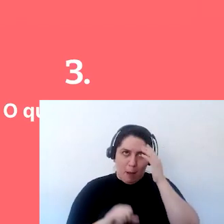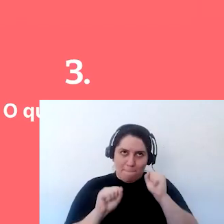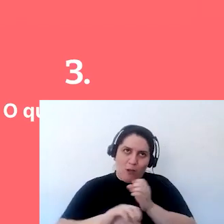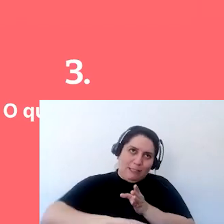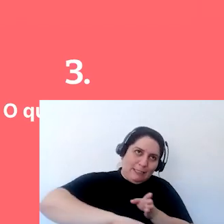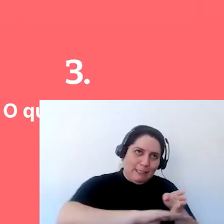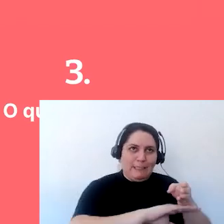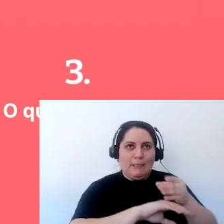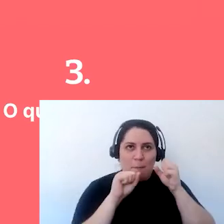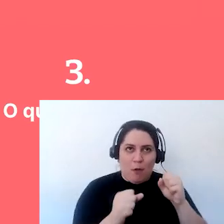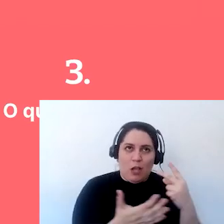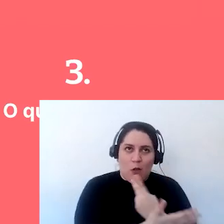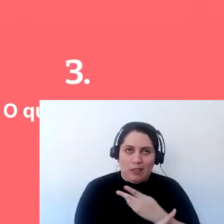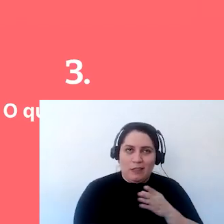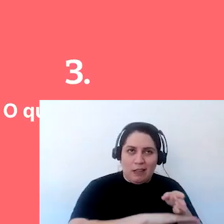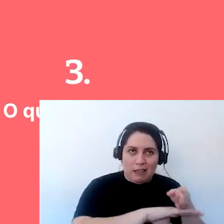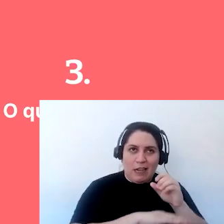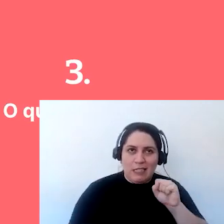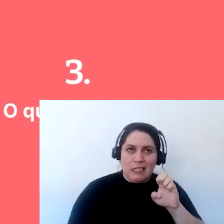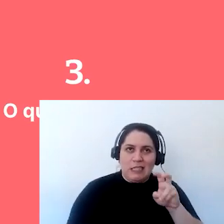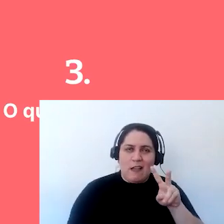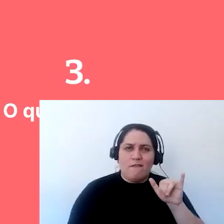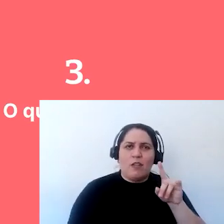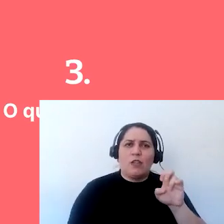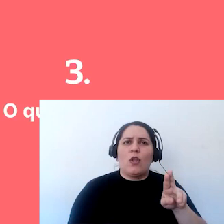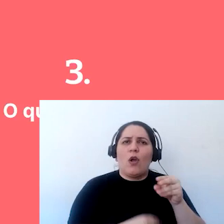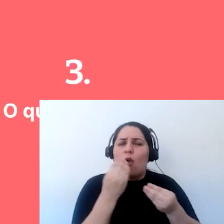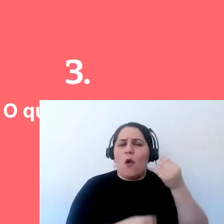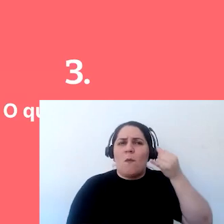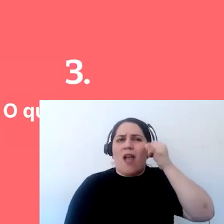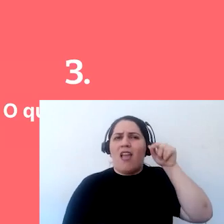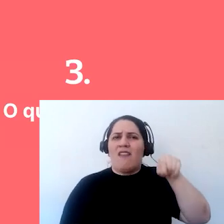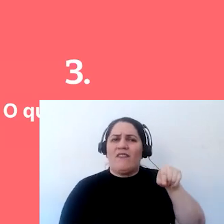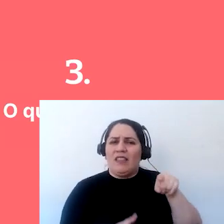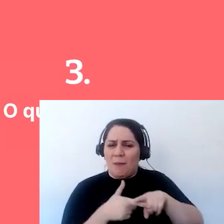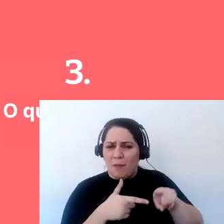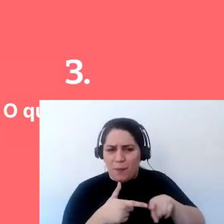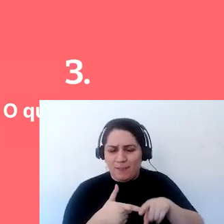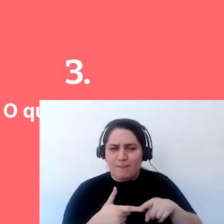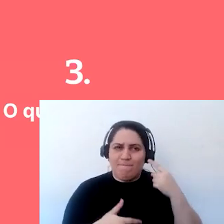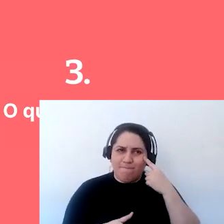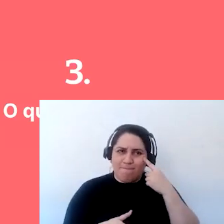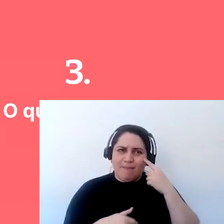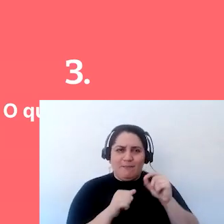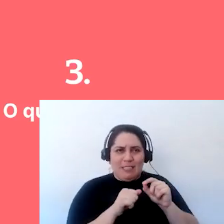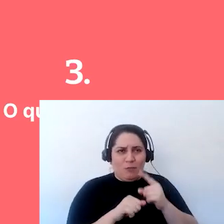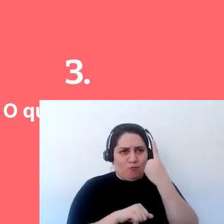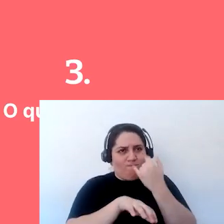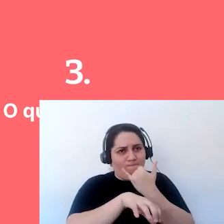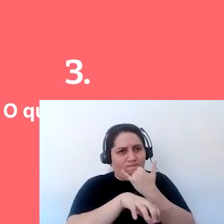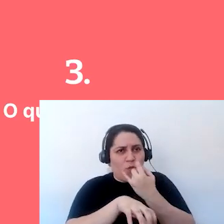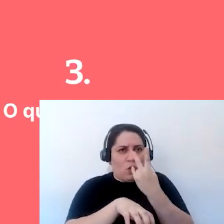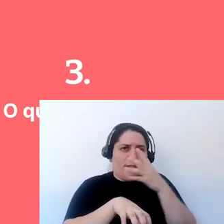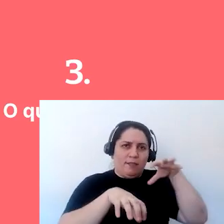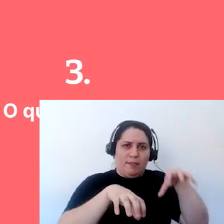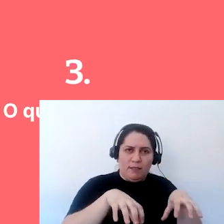onde a aplicação executa. E aí, o que a gente pode fazer para evitar esse ataque? Talvez ter uma redundância de servidores, ter um servidor ali